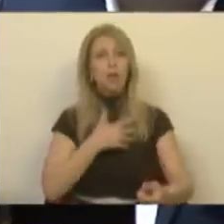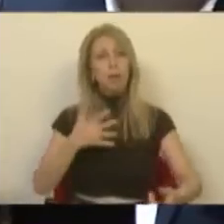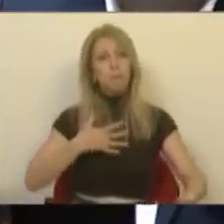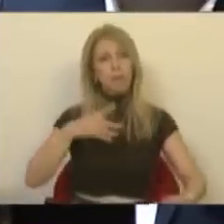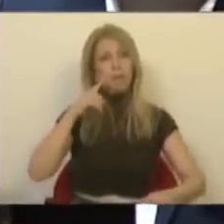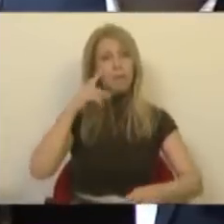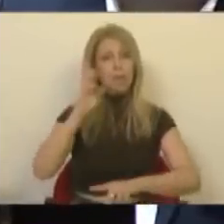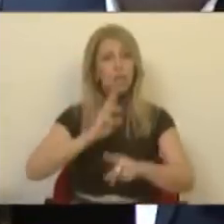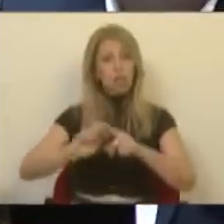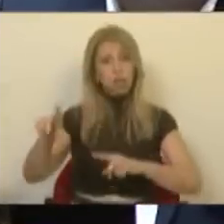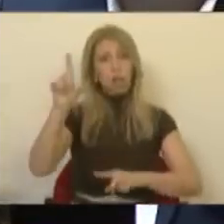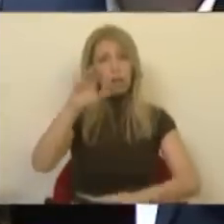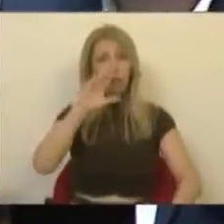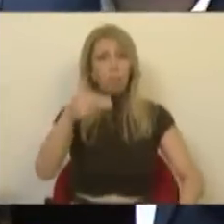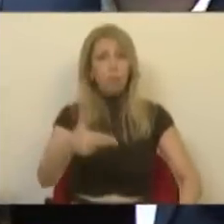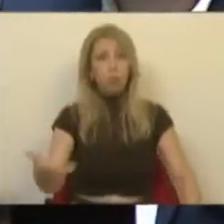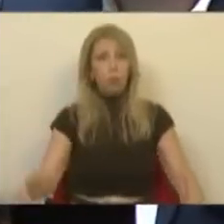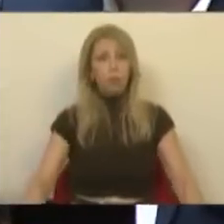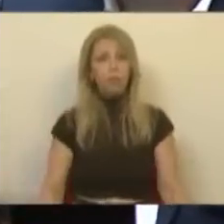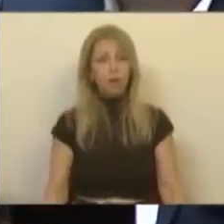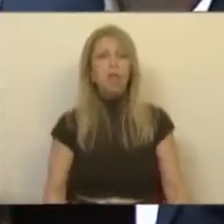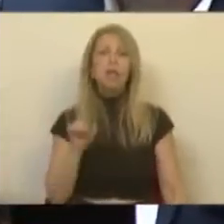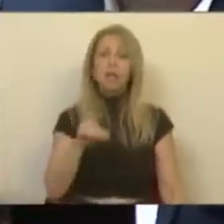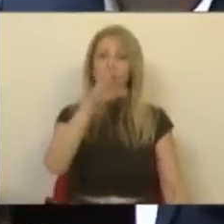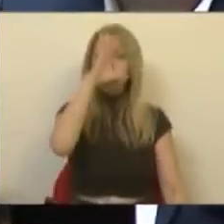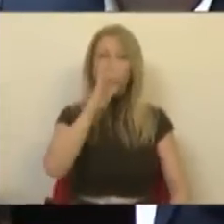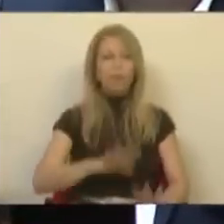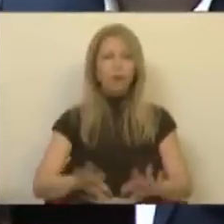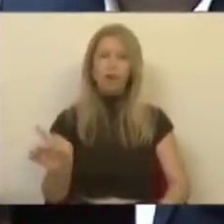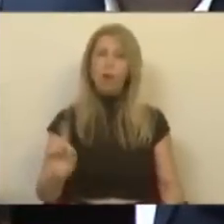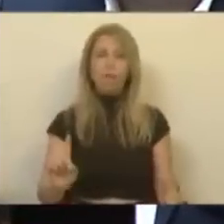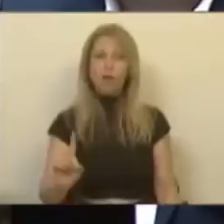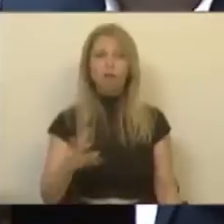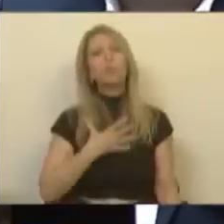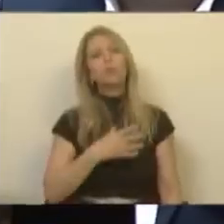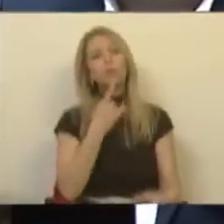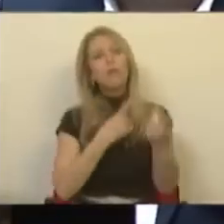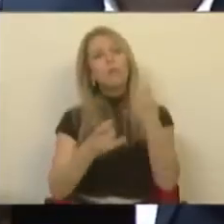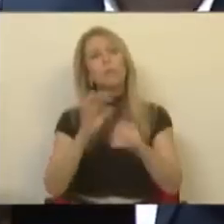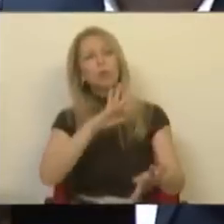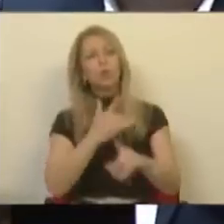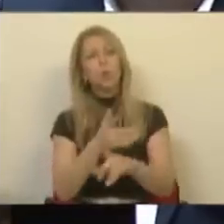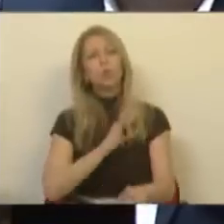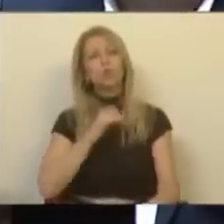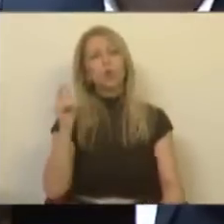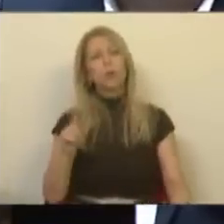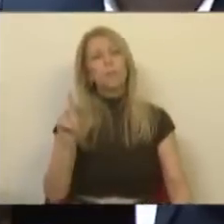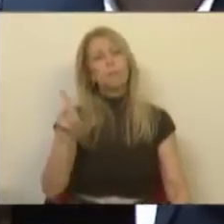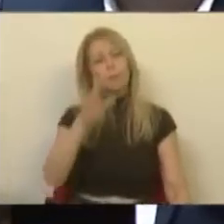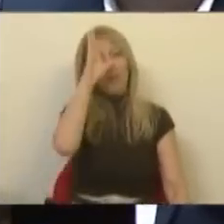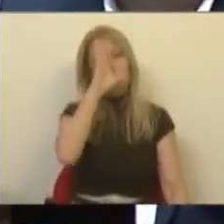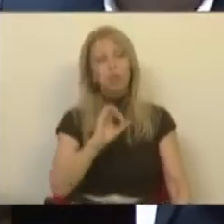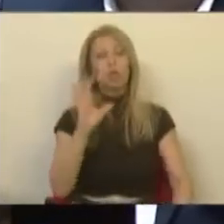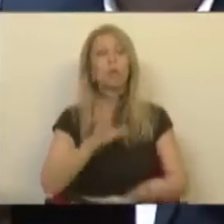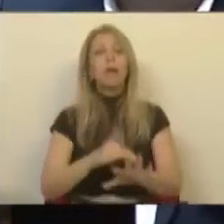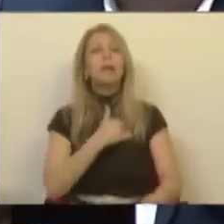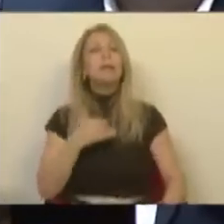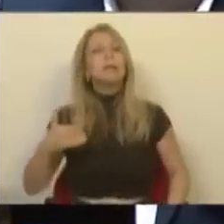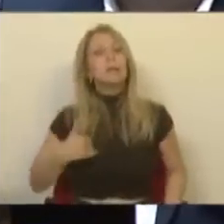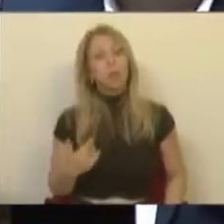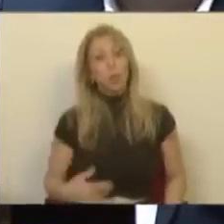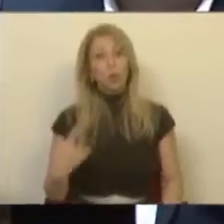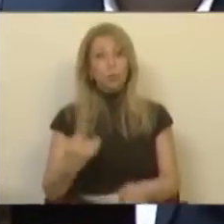petrolíferas e isso o governo não faz mas eu gostaria de colocar uma outra questão o senhor primeiro-ministro relativamente à saúde